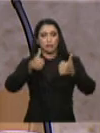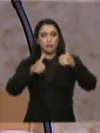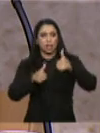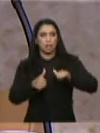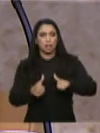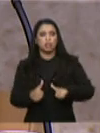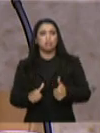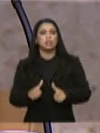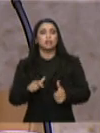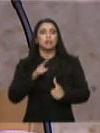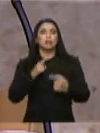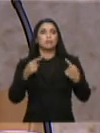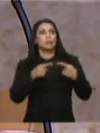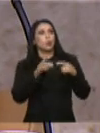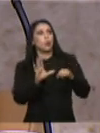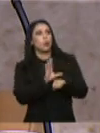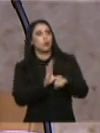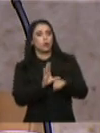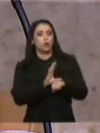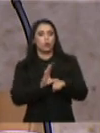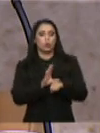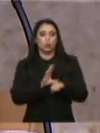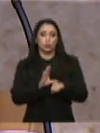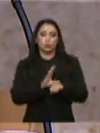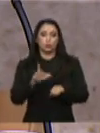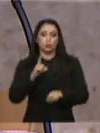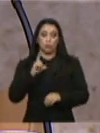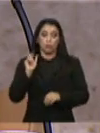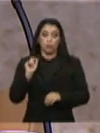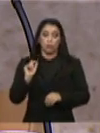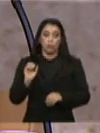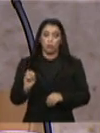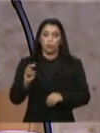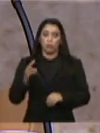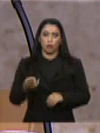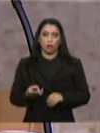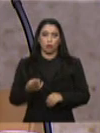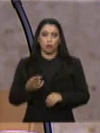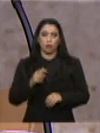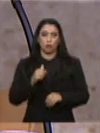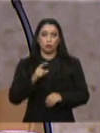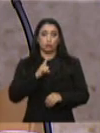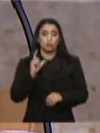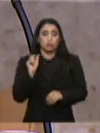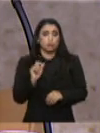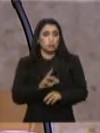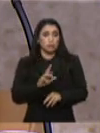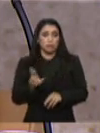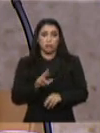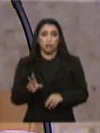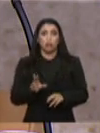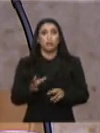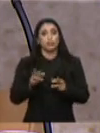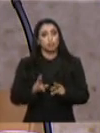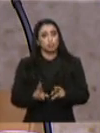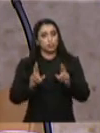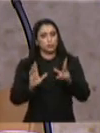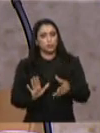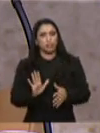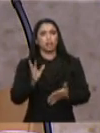de constitucionalidade concreta ou abstrata, em sentido contrário à